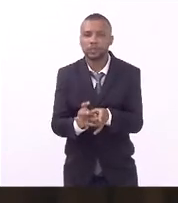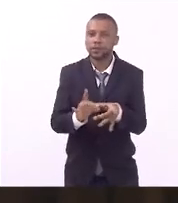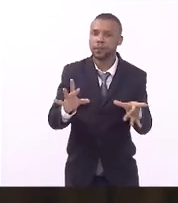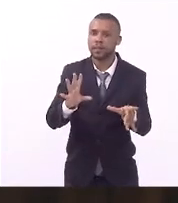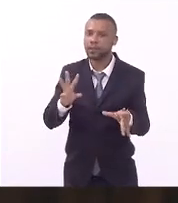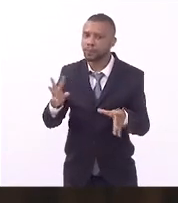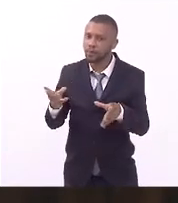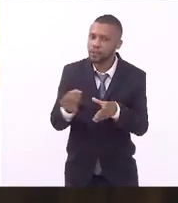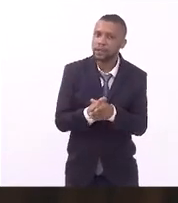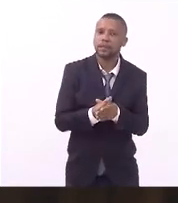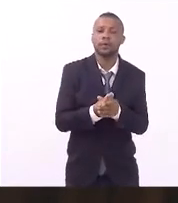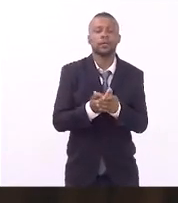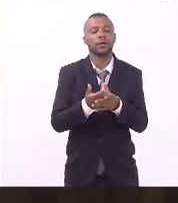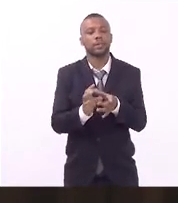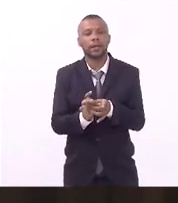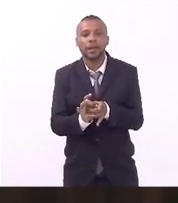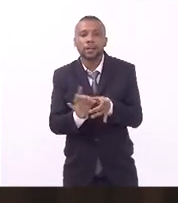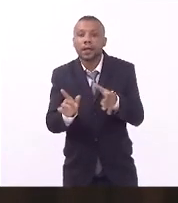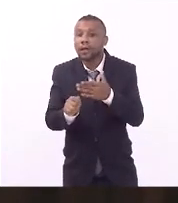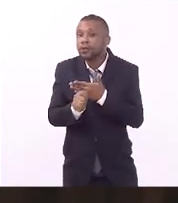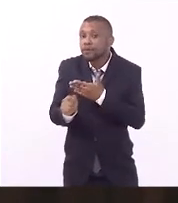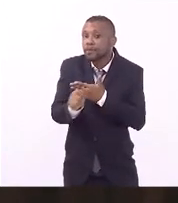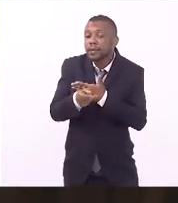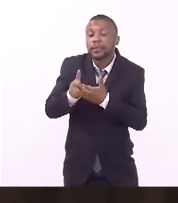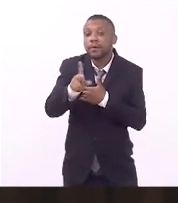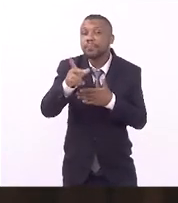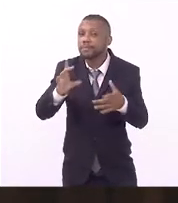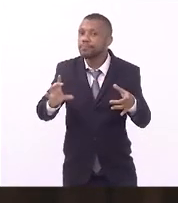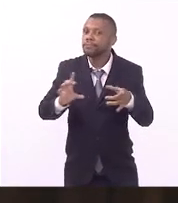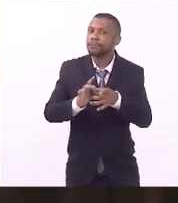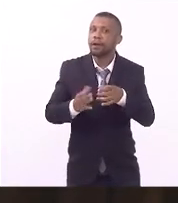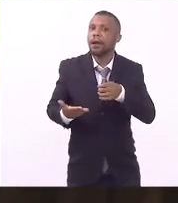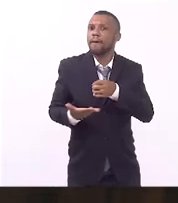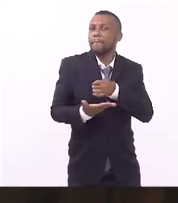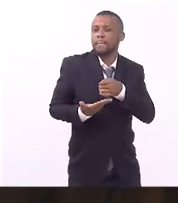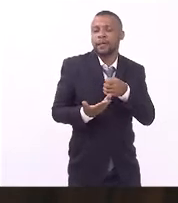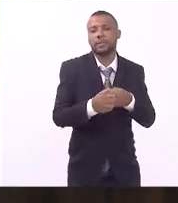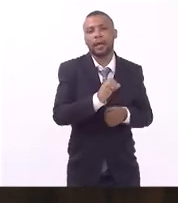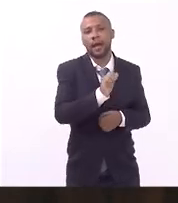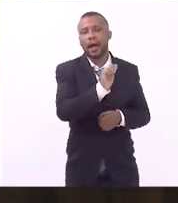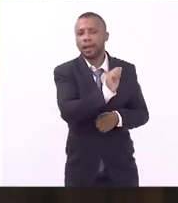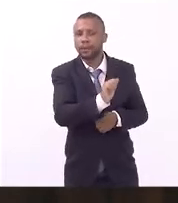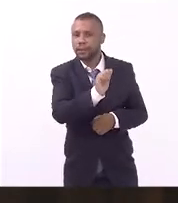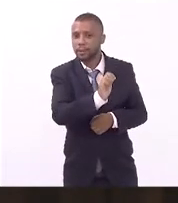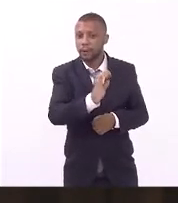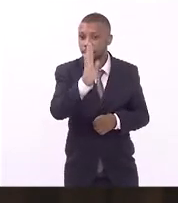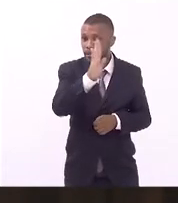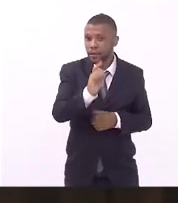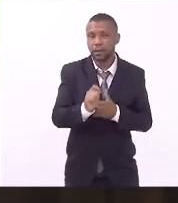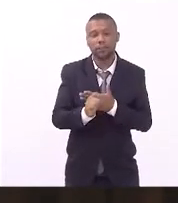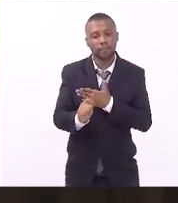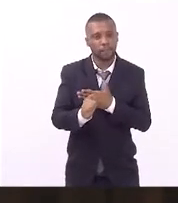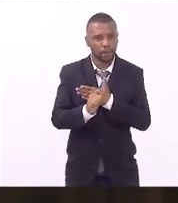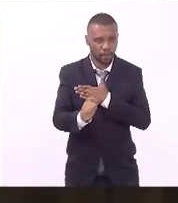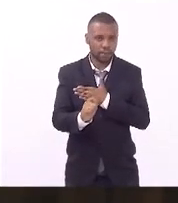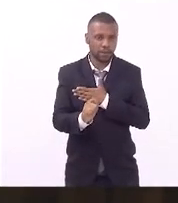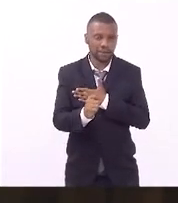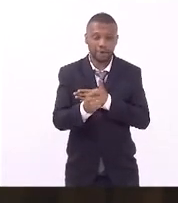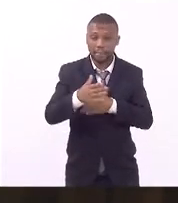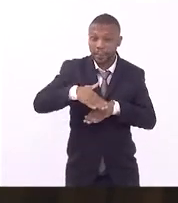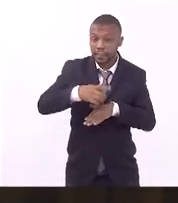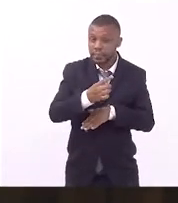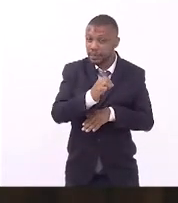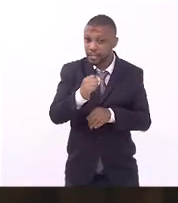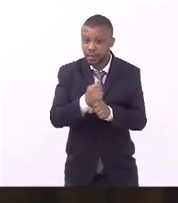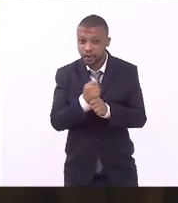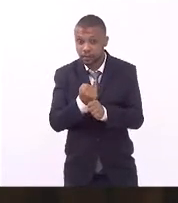imprensa sempre pautou a atuação da Associação Brasileira de Imprensa neste mais de um século de existência. A ABI pode se